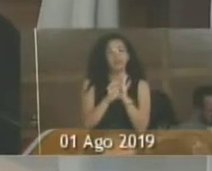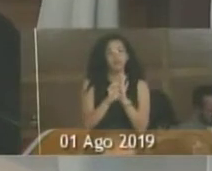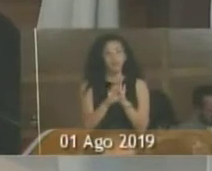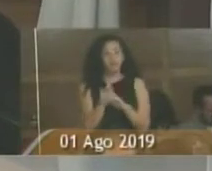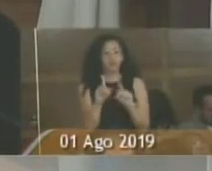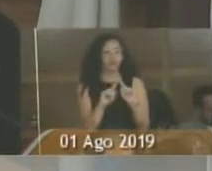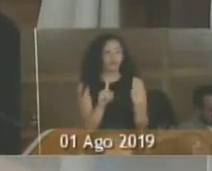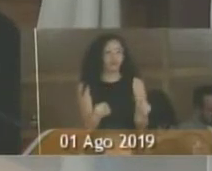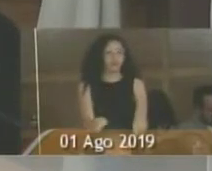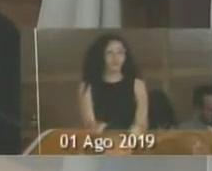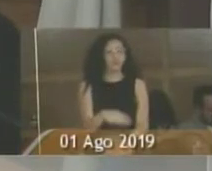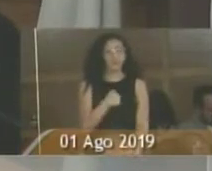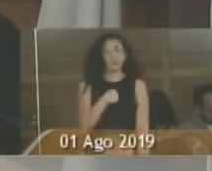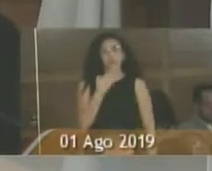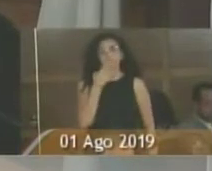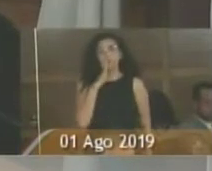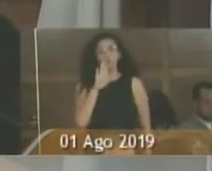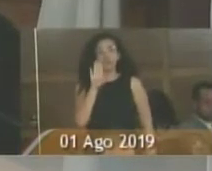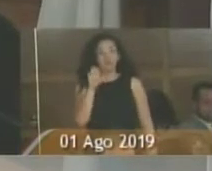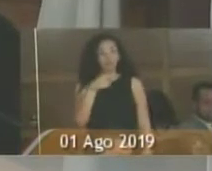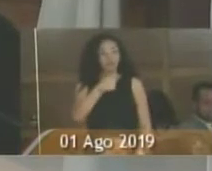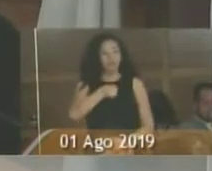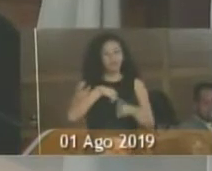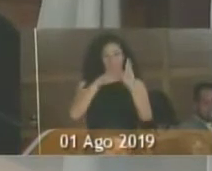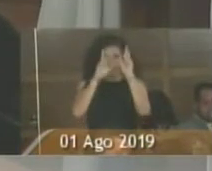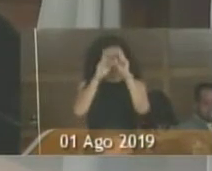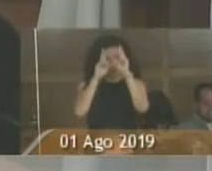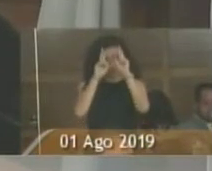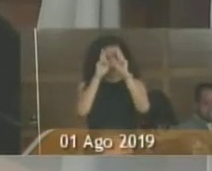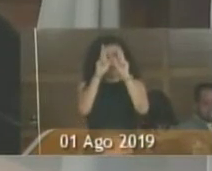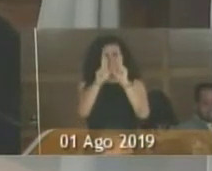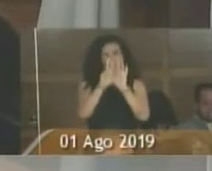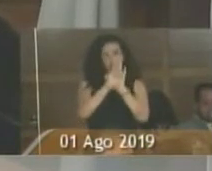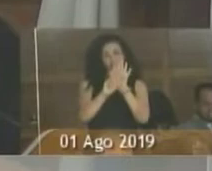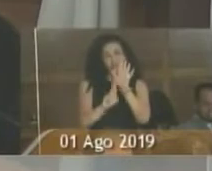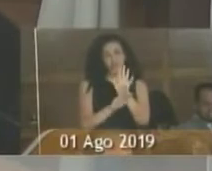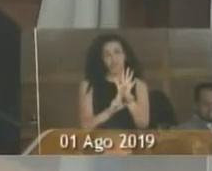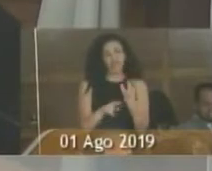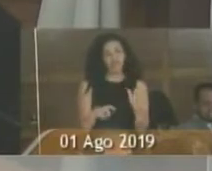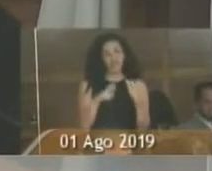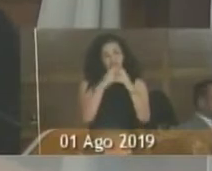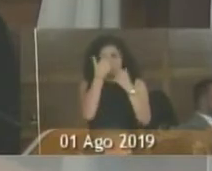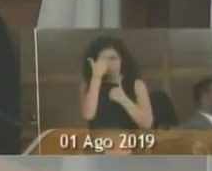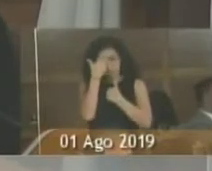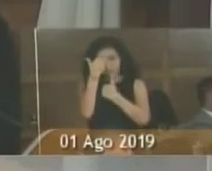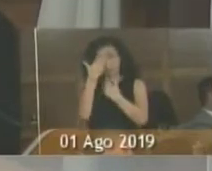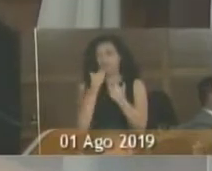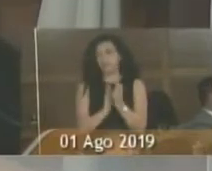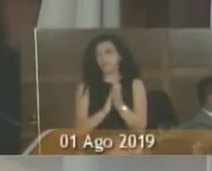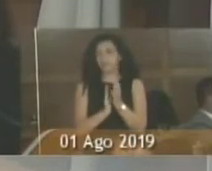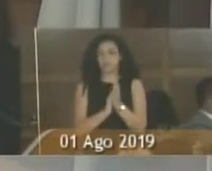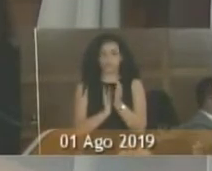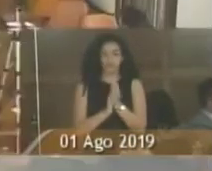Municipal. Juro ainda que respeitarei o regimento interno desta Casa Legislativa. Obrigada.